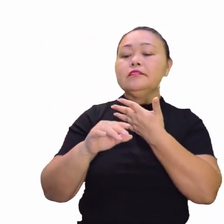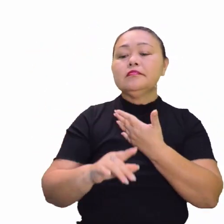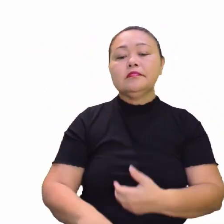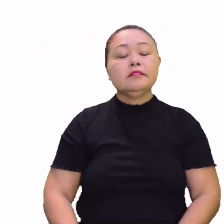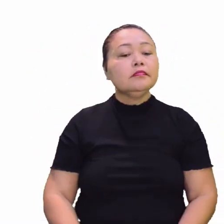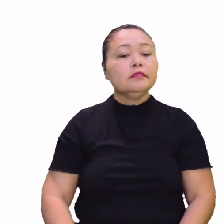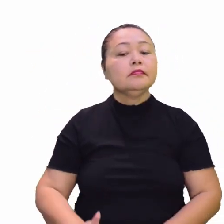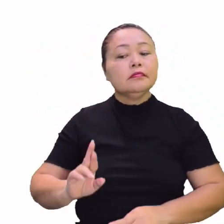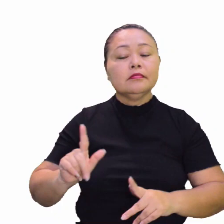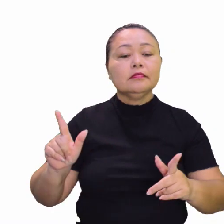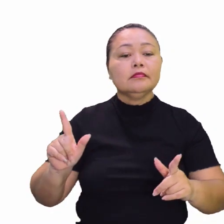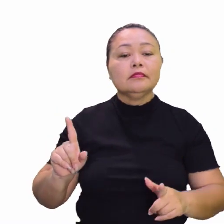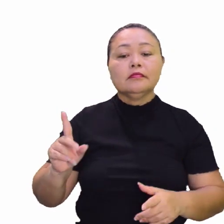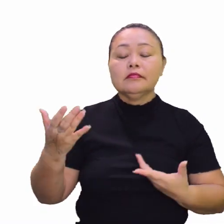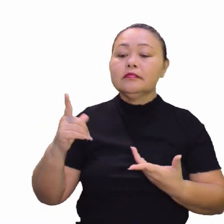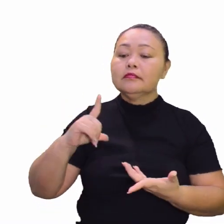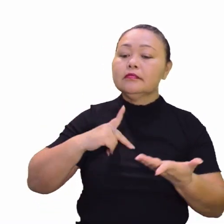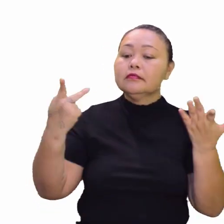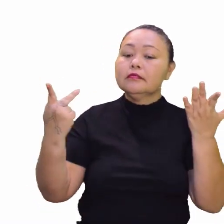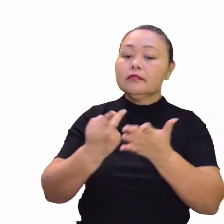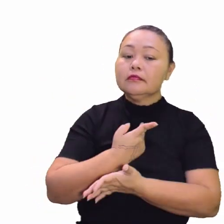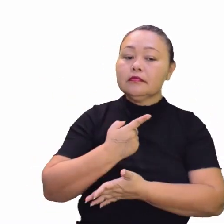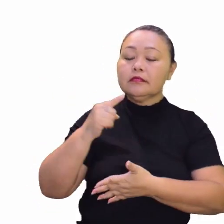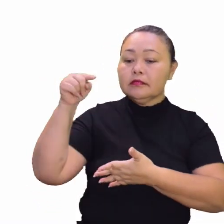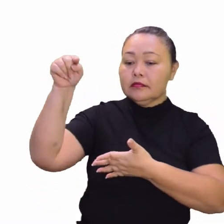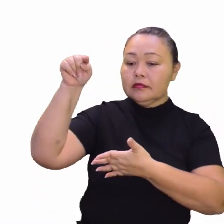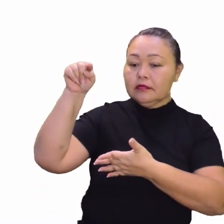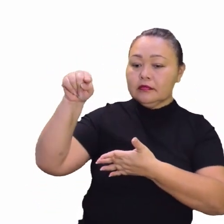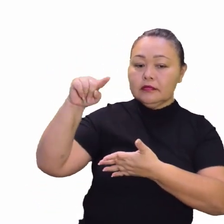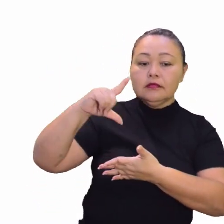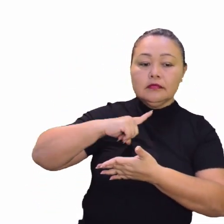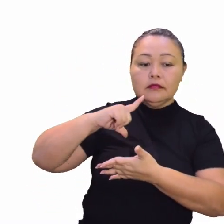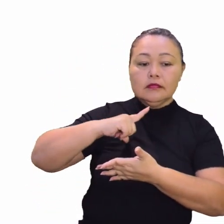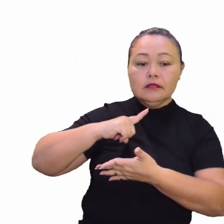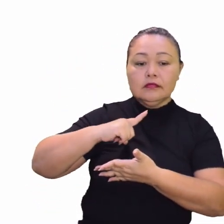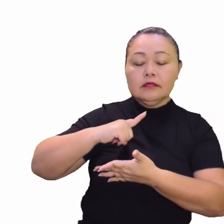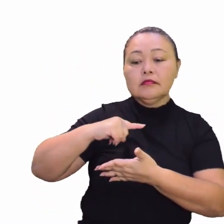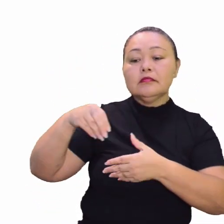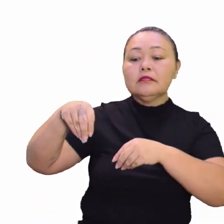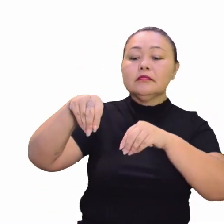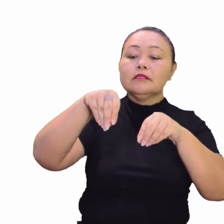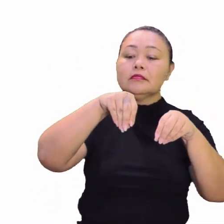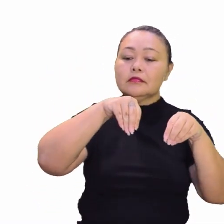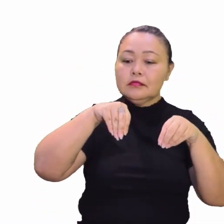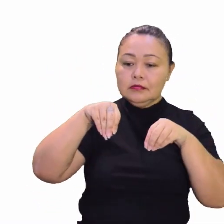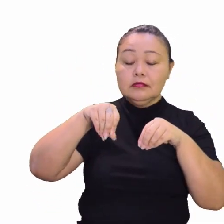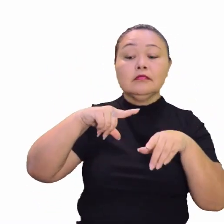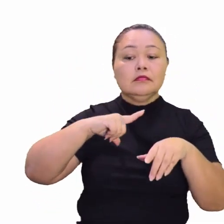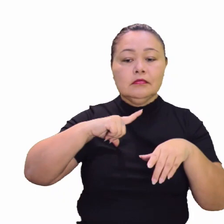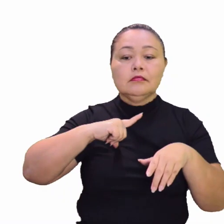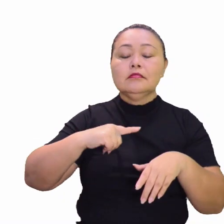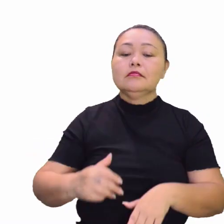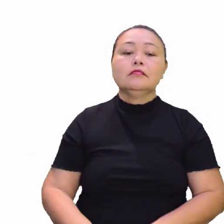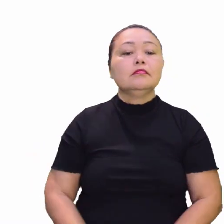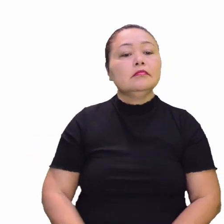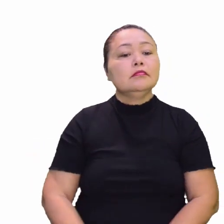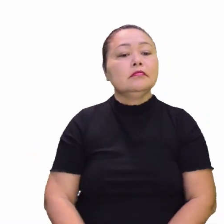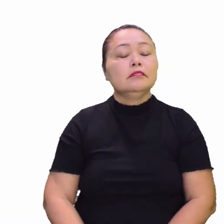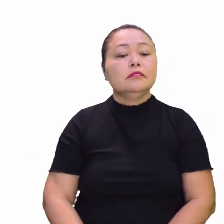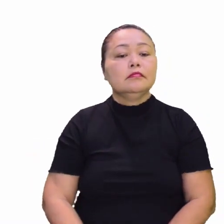Muito bem. Não é isso? Exato. E elas ocorrem pontualmente onde tem areia. Muito bem, solos professor Jorge. de areias.